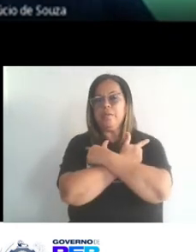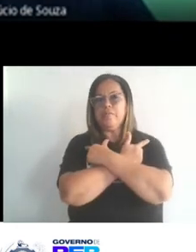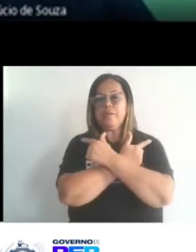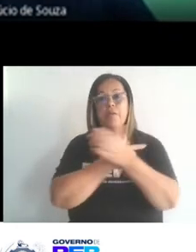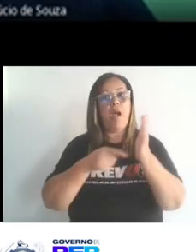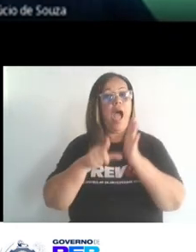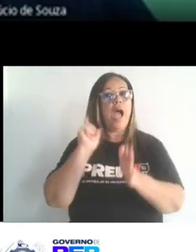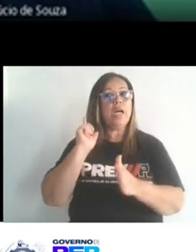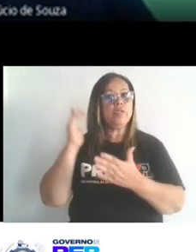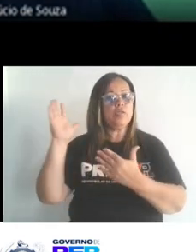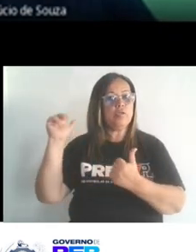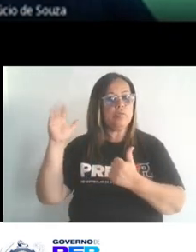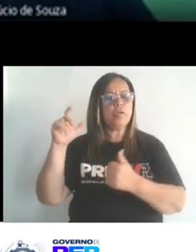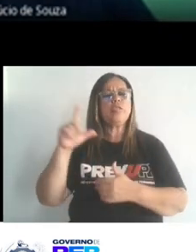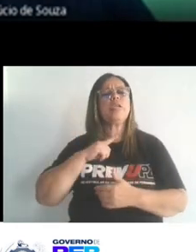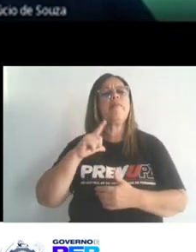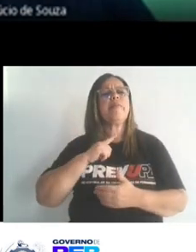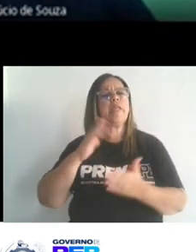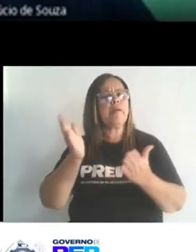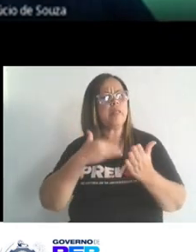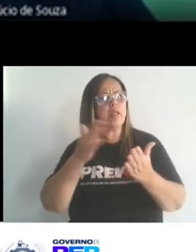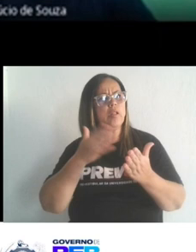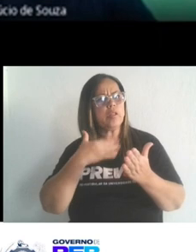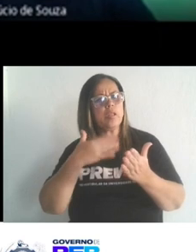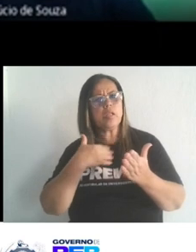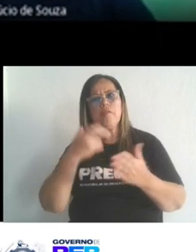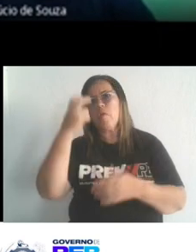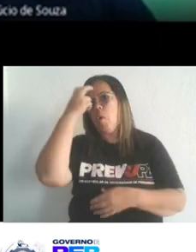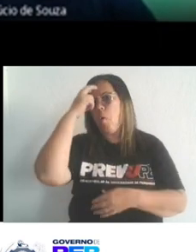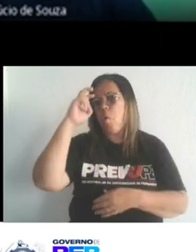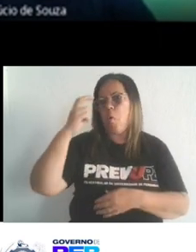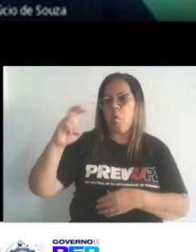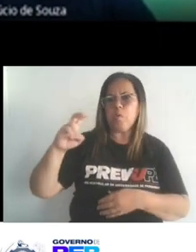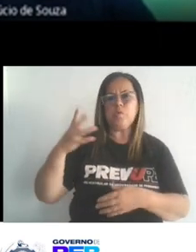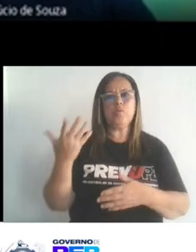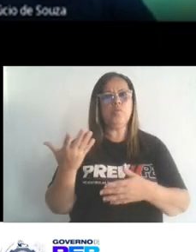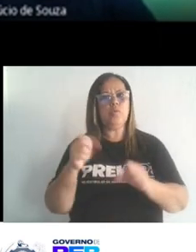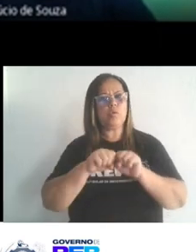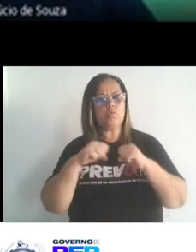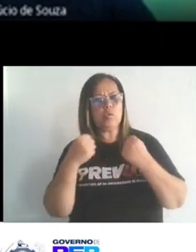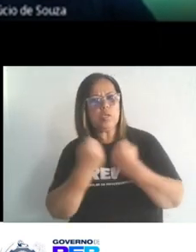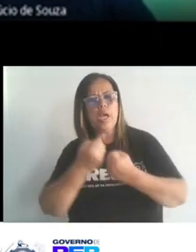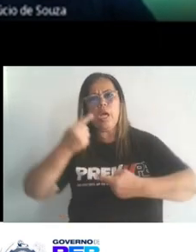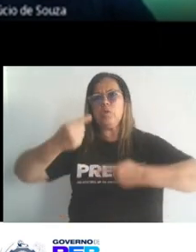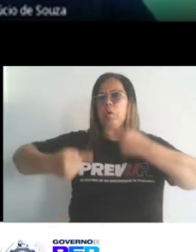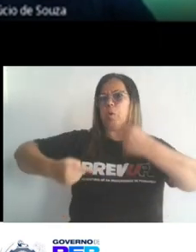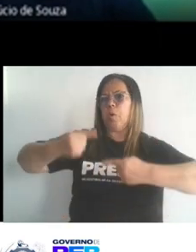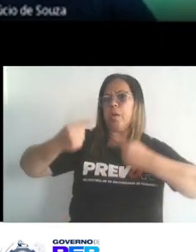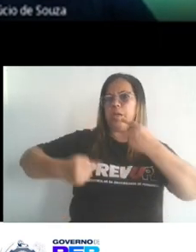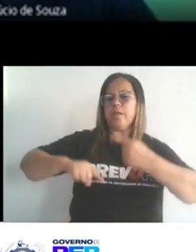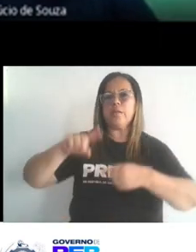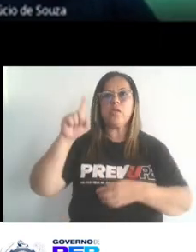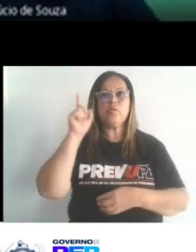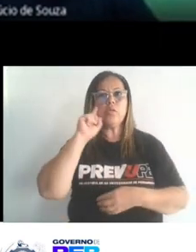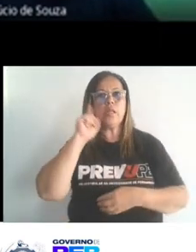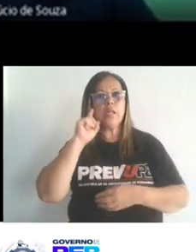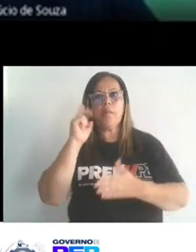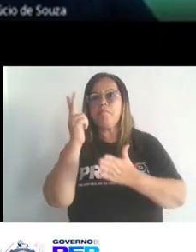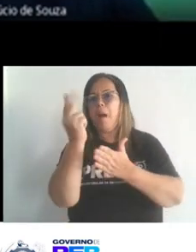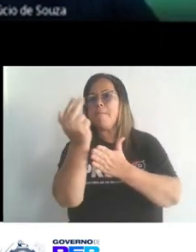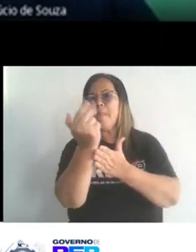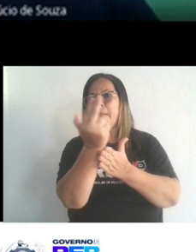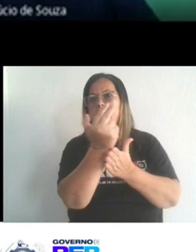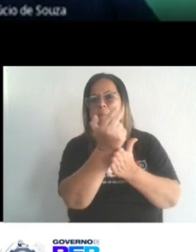desses livros com passagens culturais sociais políticas cotidianas que eram desenhadas